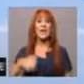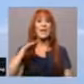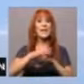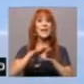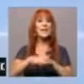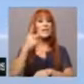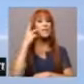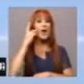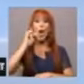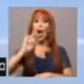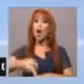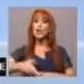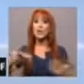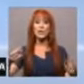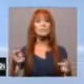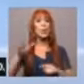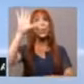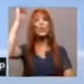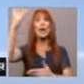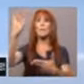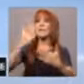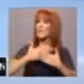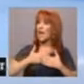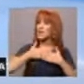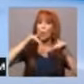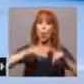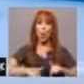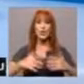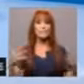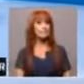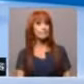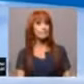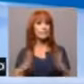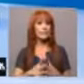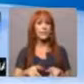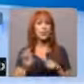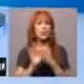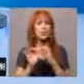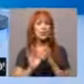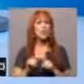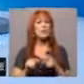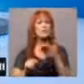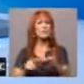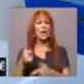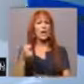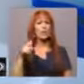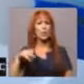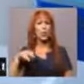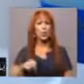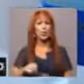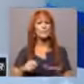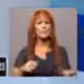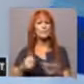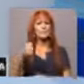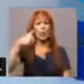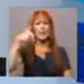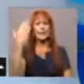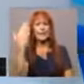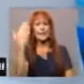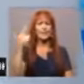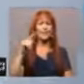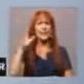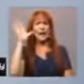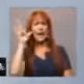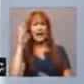quinta-feira. Vamos ver o que é que o tempo nos reserva para o dia de hoje. Os pormenores com o meteorologista Bruno Café. Bruno, bom dia. Bom. Tempo